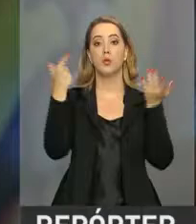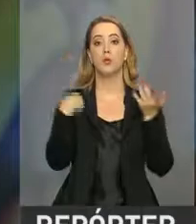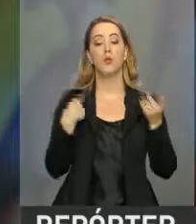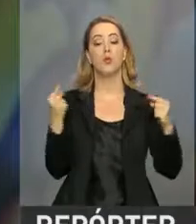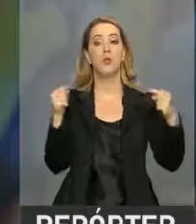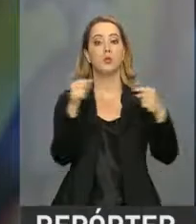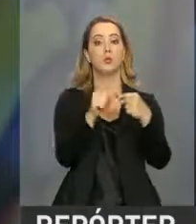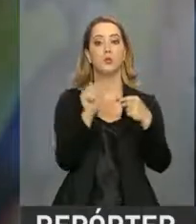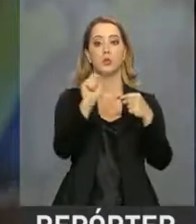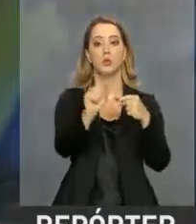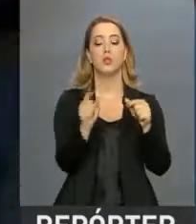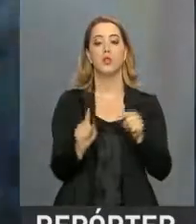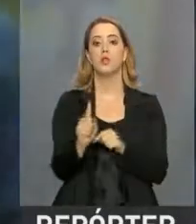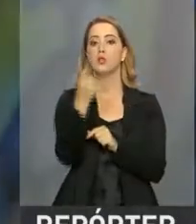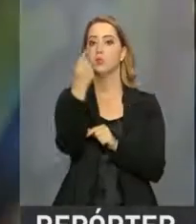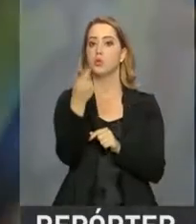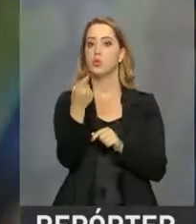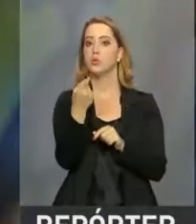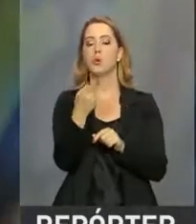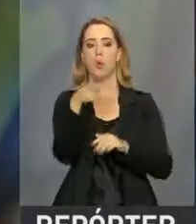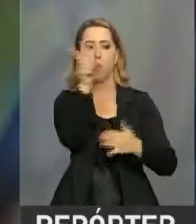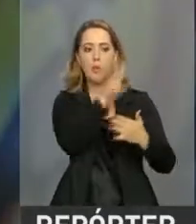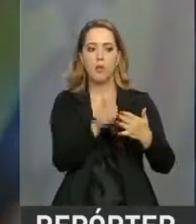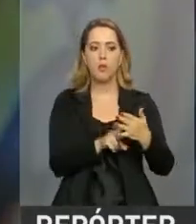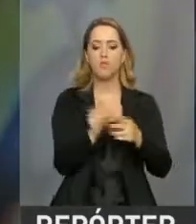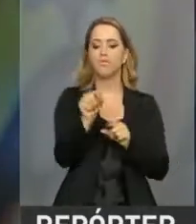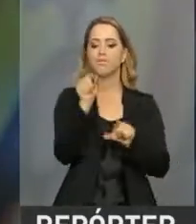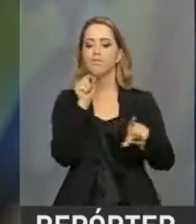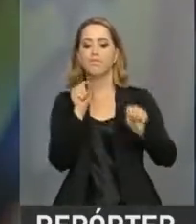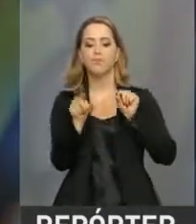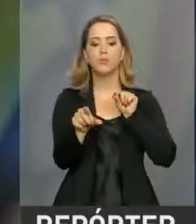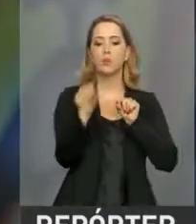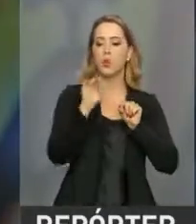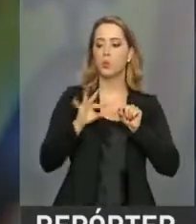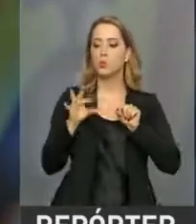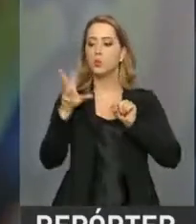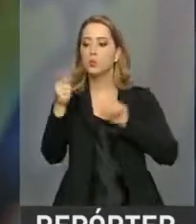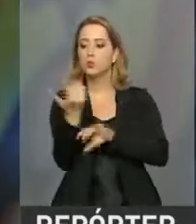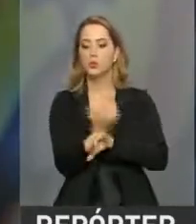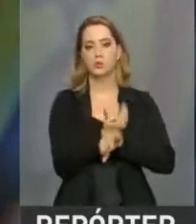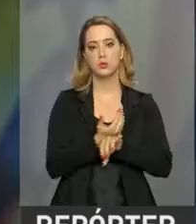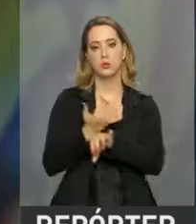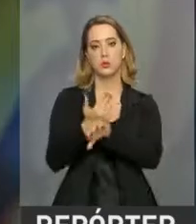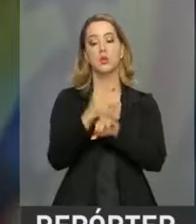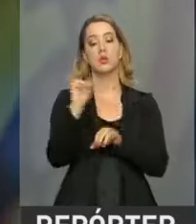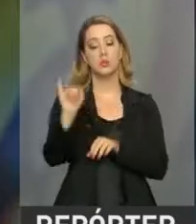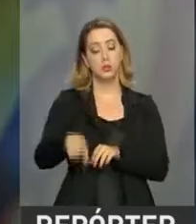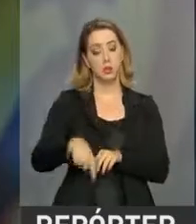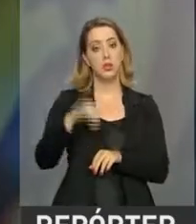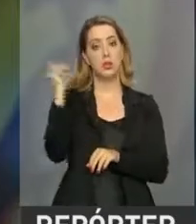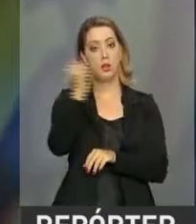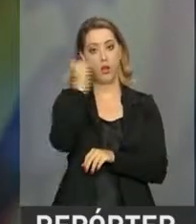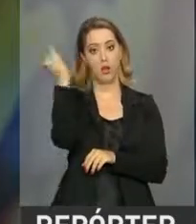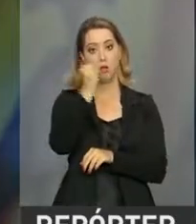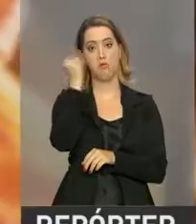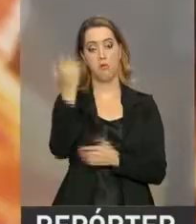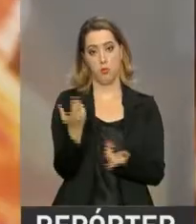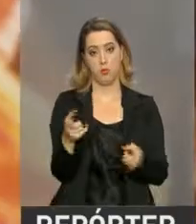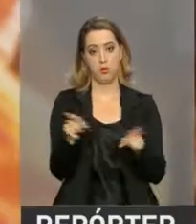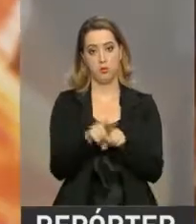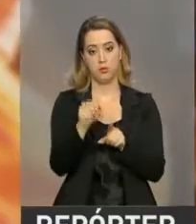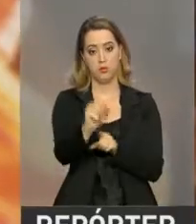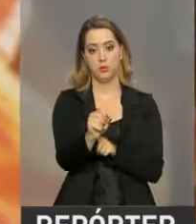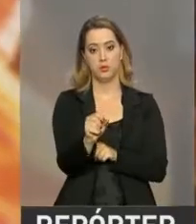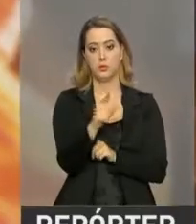de de fazer uma última revisão pegando alguns pontos de todas as áreas que são importantes para o enem que caem no enem com certa frequência